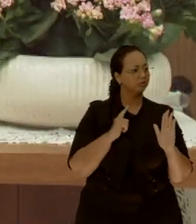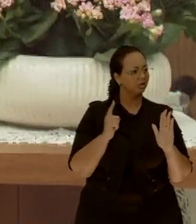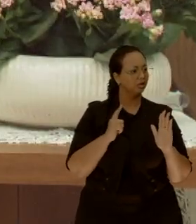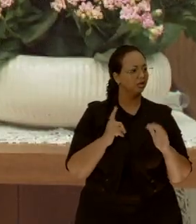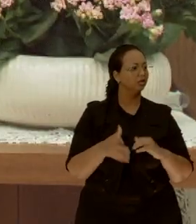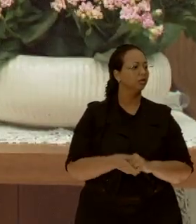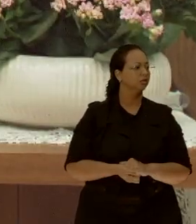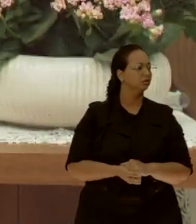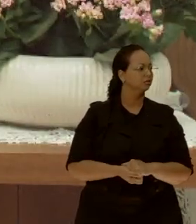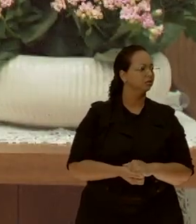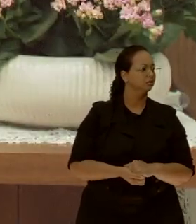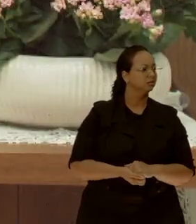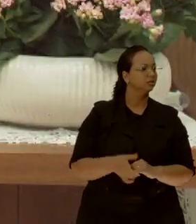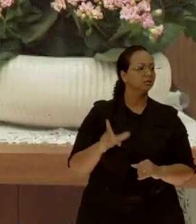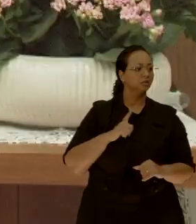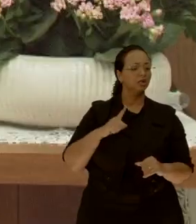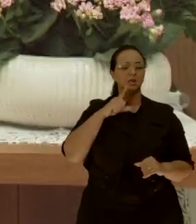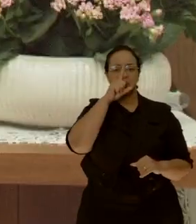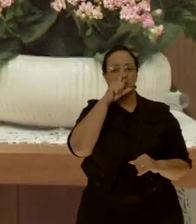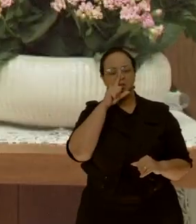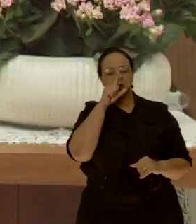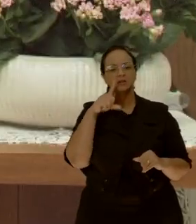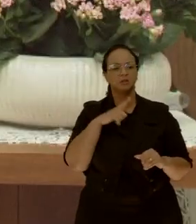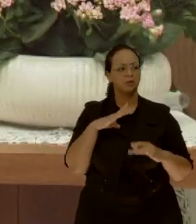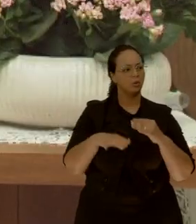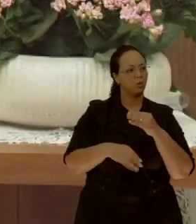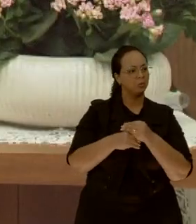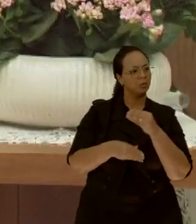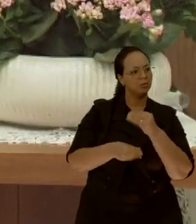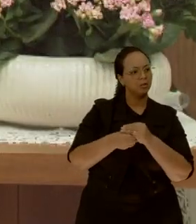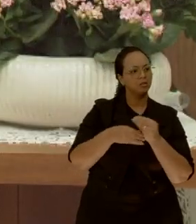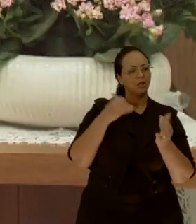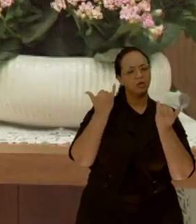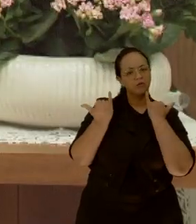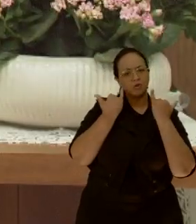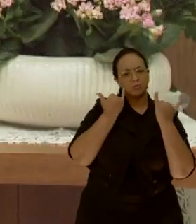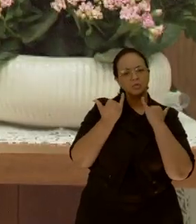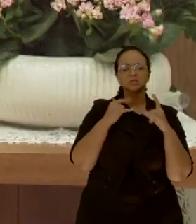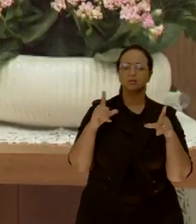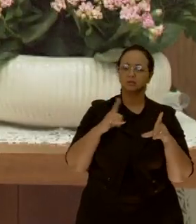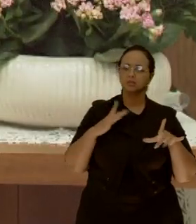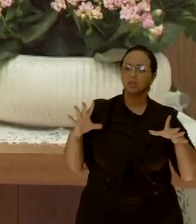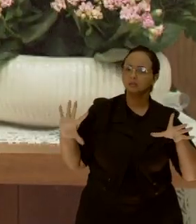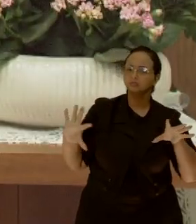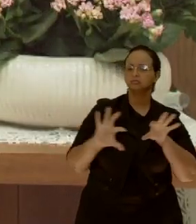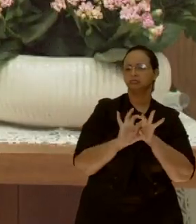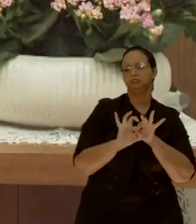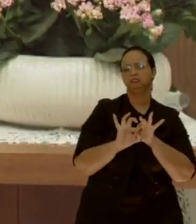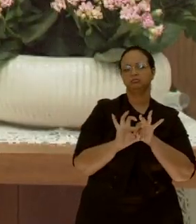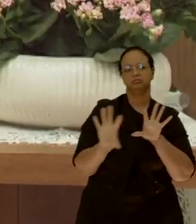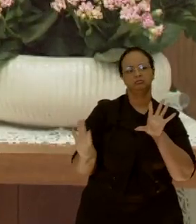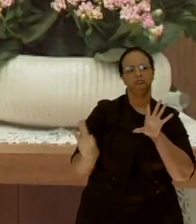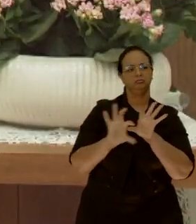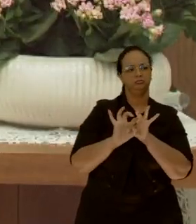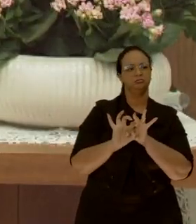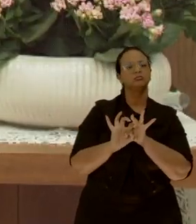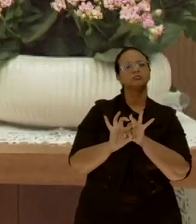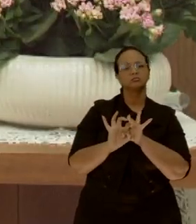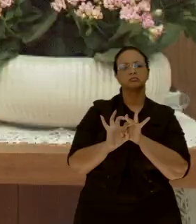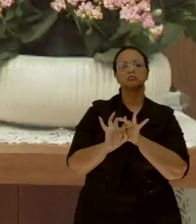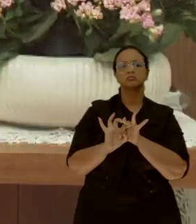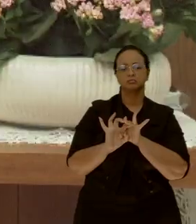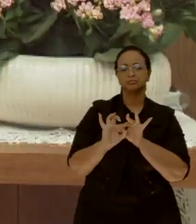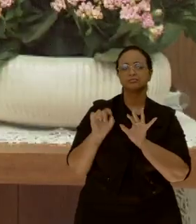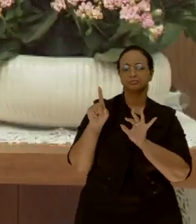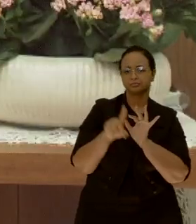as melhorias, as informações complementares. Meus irmãos, nós temos uma integração de sistemas